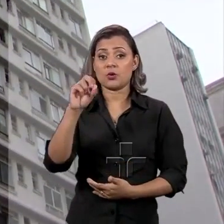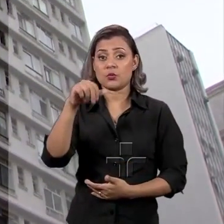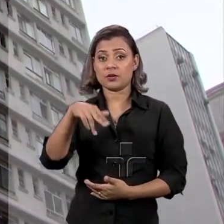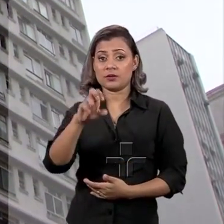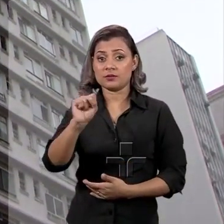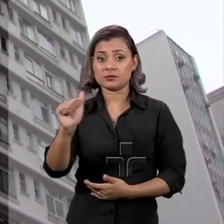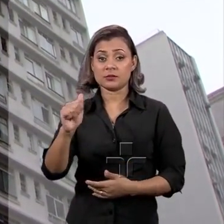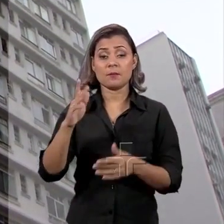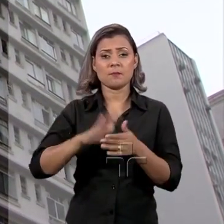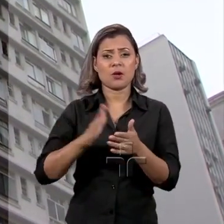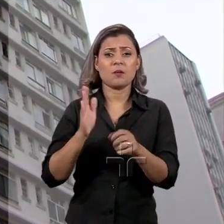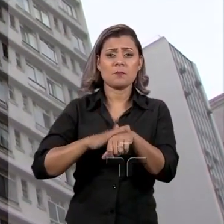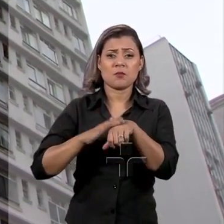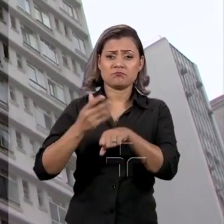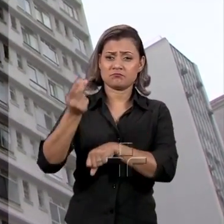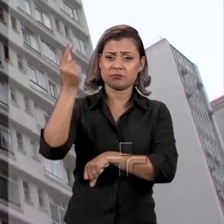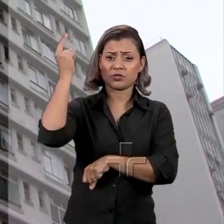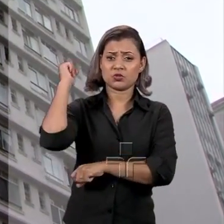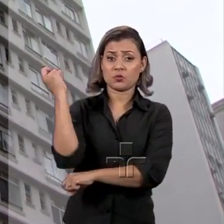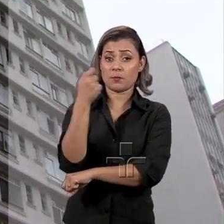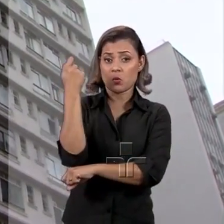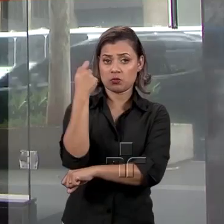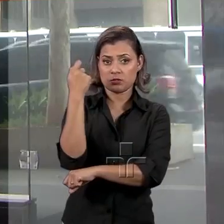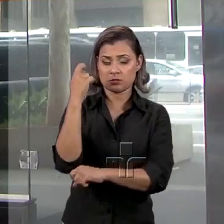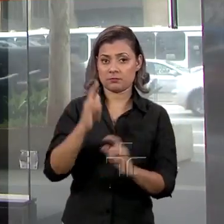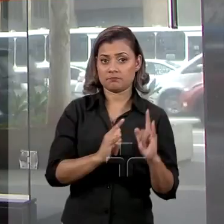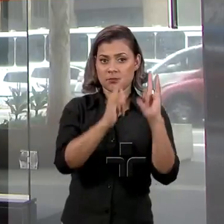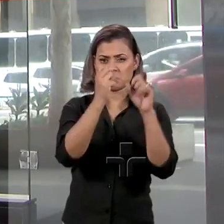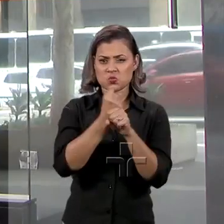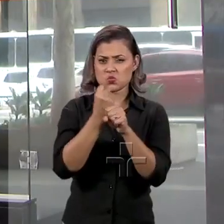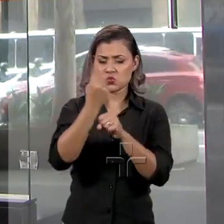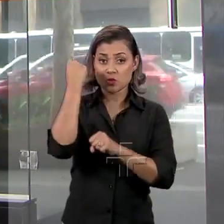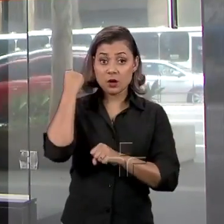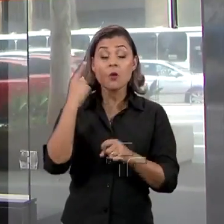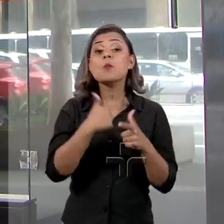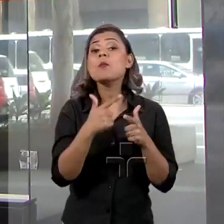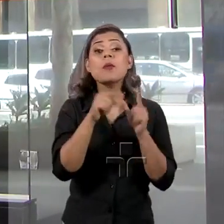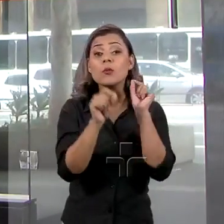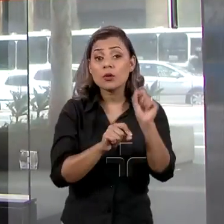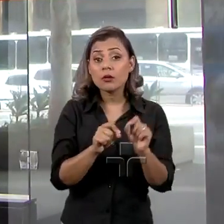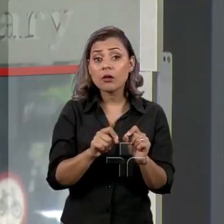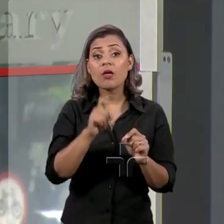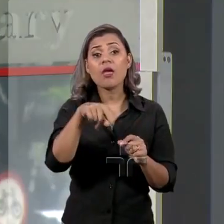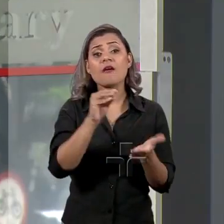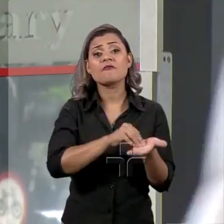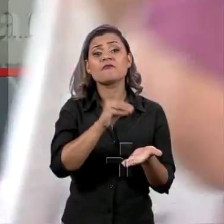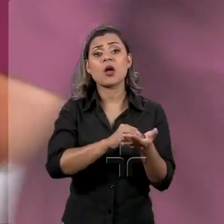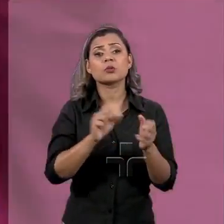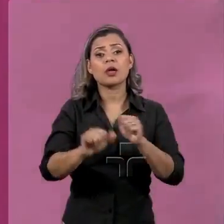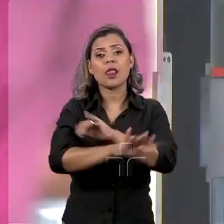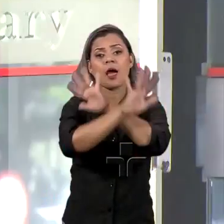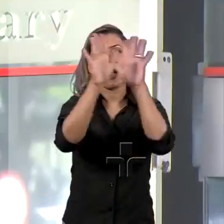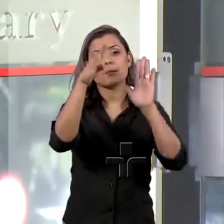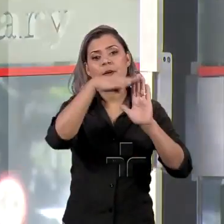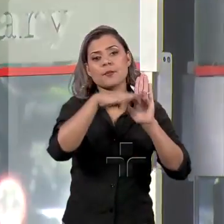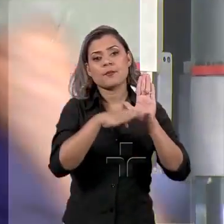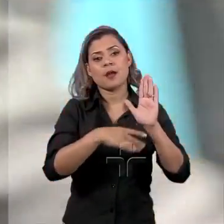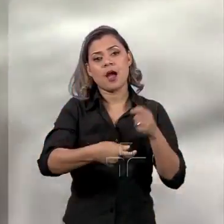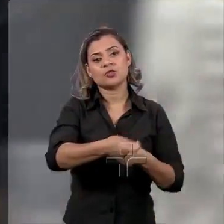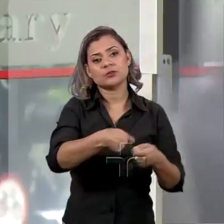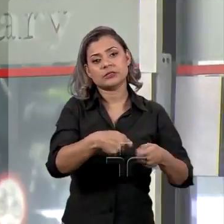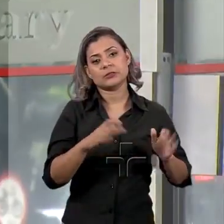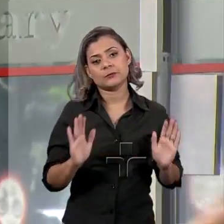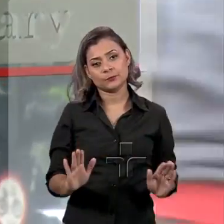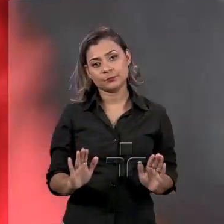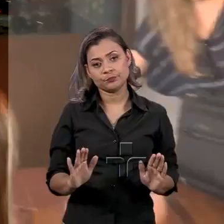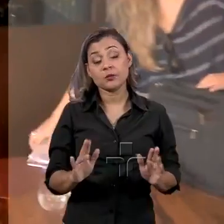mais antigos e simbólicos da Avenida Paulista. O problema, segundo alguns moradores, está na falta de transparência da administração. O cenário